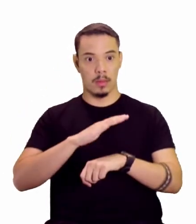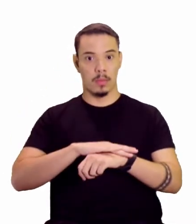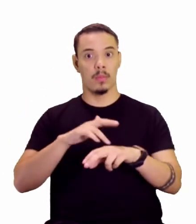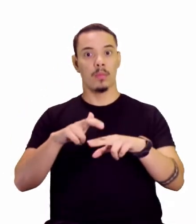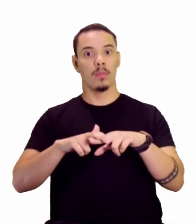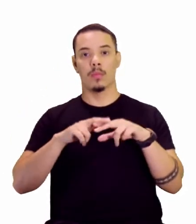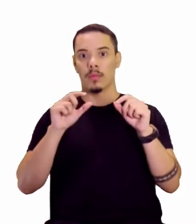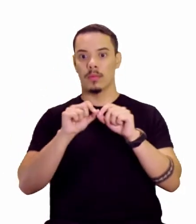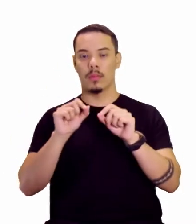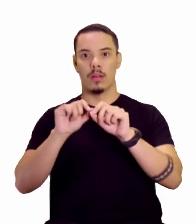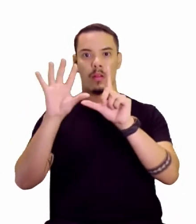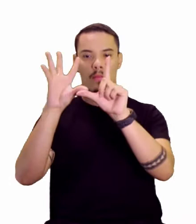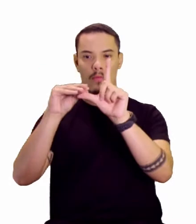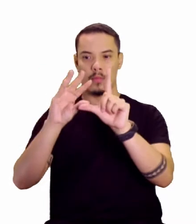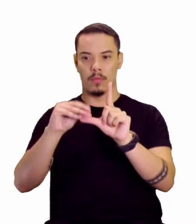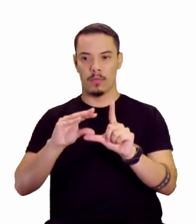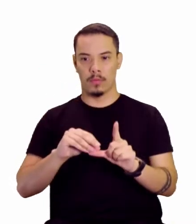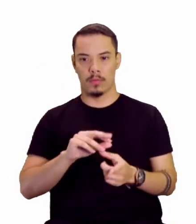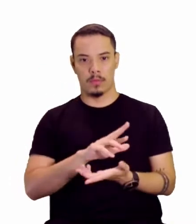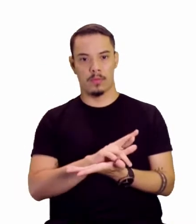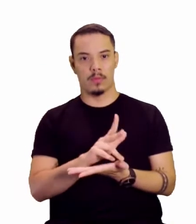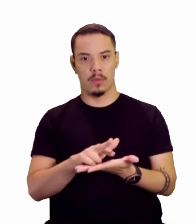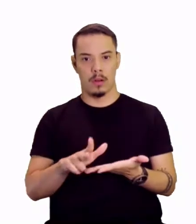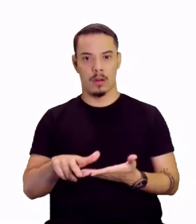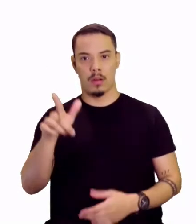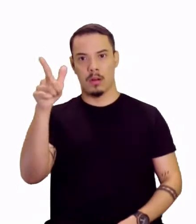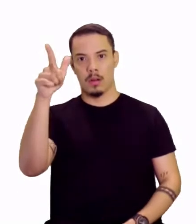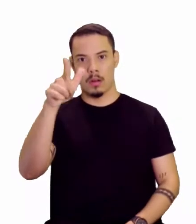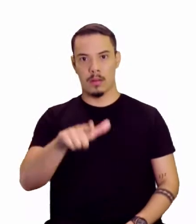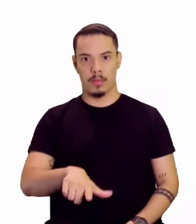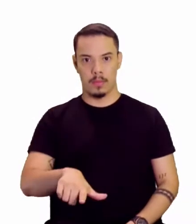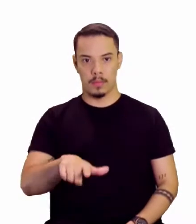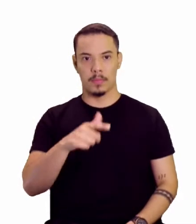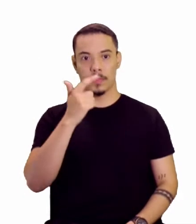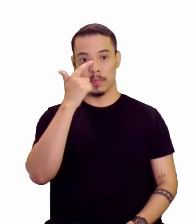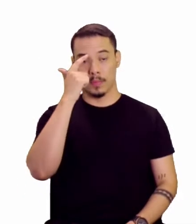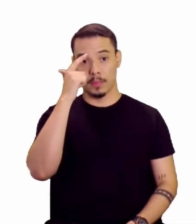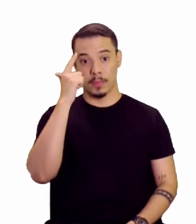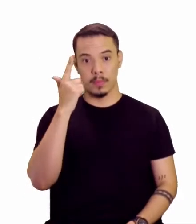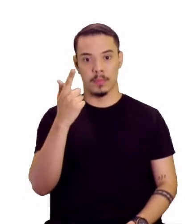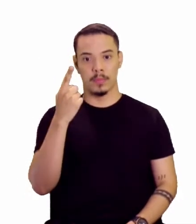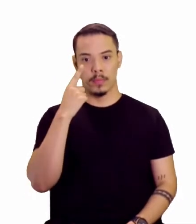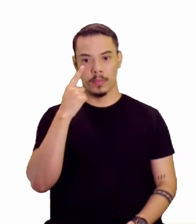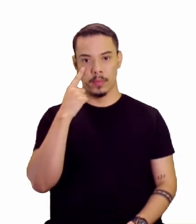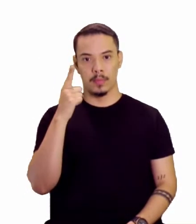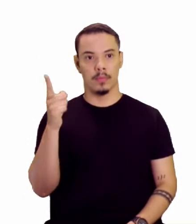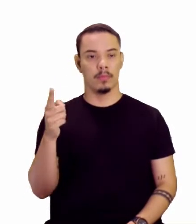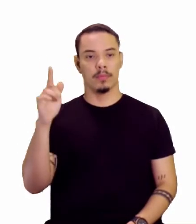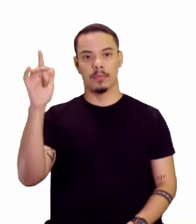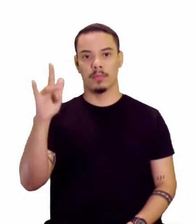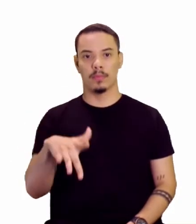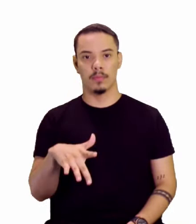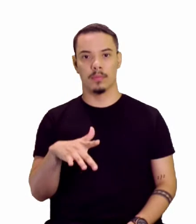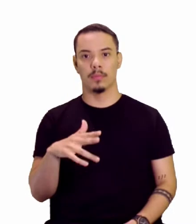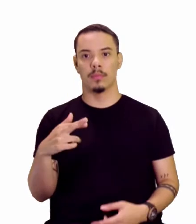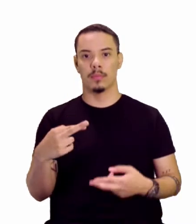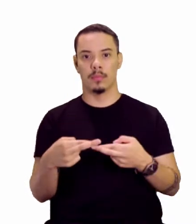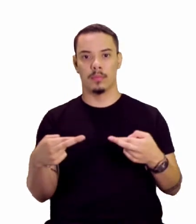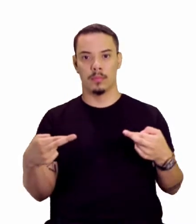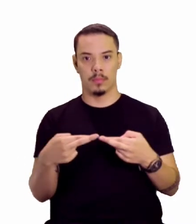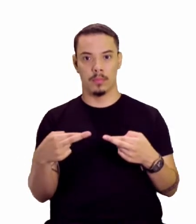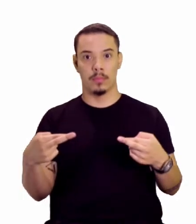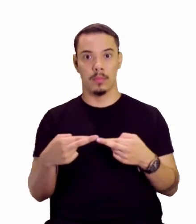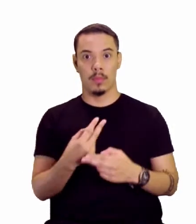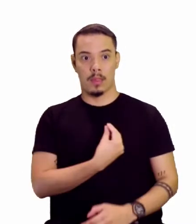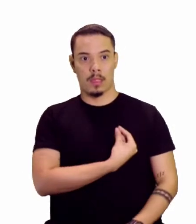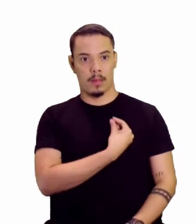batendo várias fotos, né? Repetidamente. E aqui, olha só. Desprezando as resistências existentes